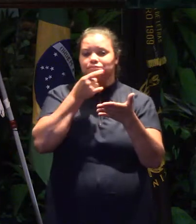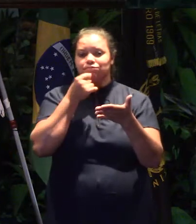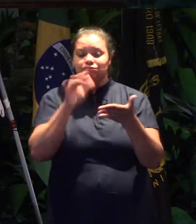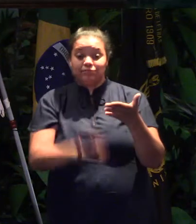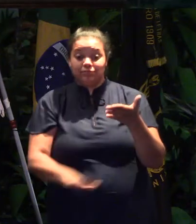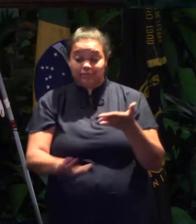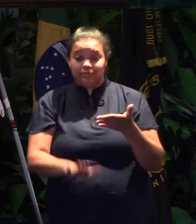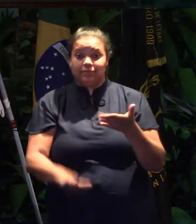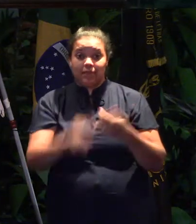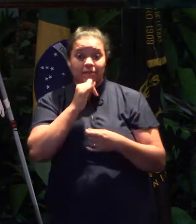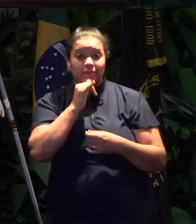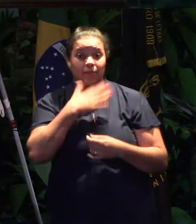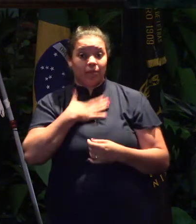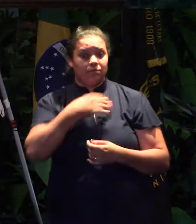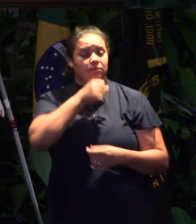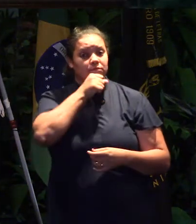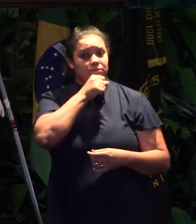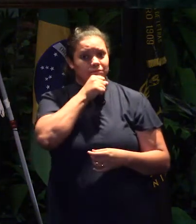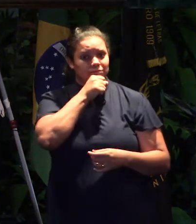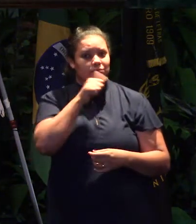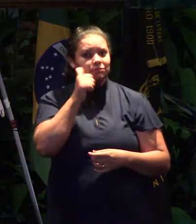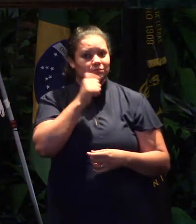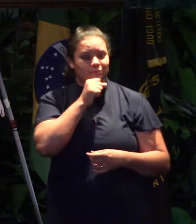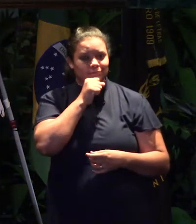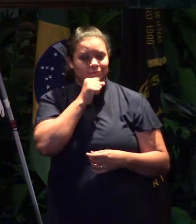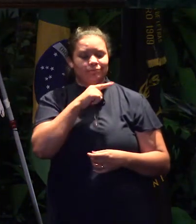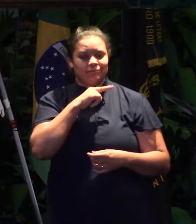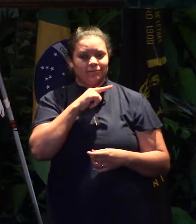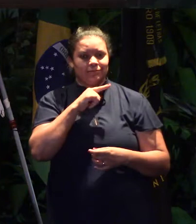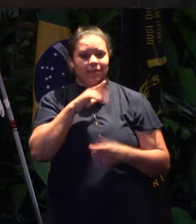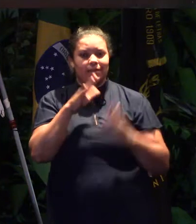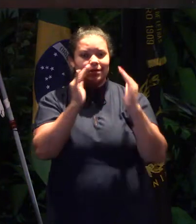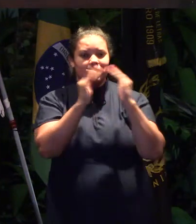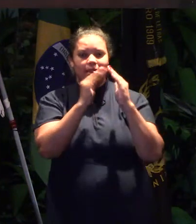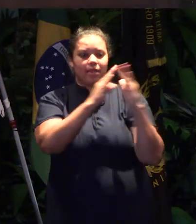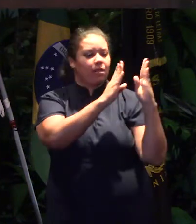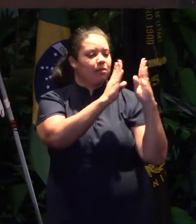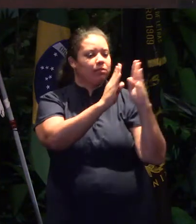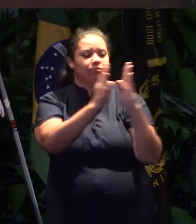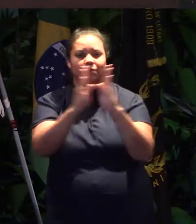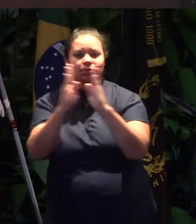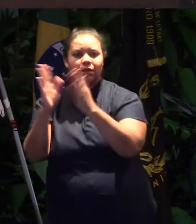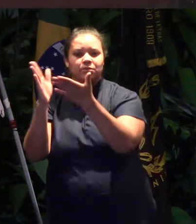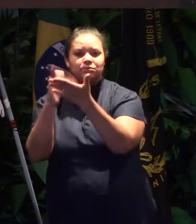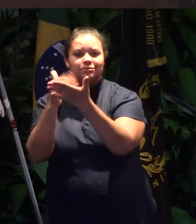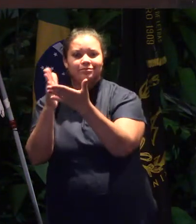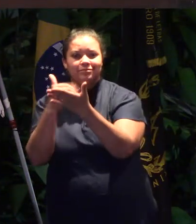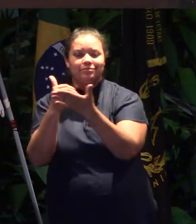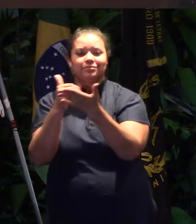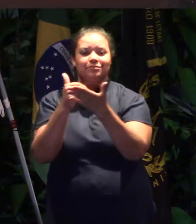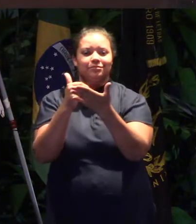Minha avó, por exemplo, que era poeta, possuía em seu apartamento uma biblioteca fascinante, a qual, durante parte da minha infância